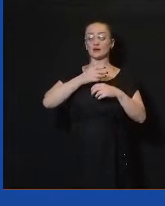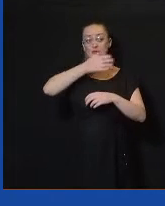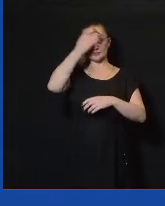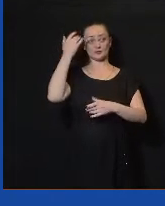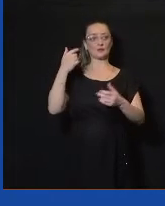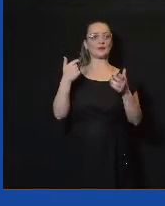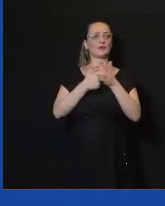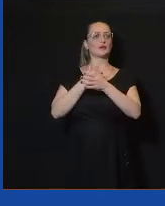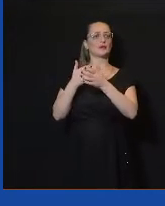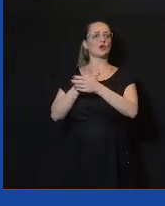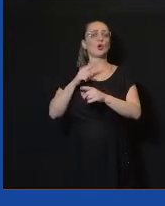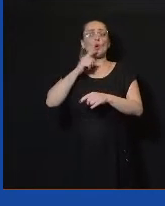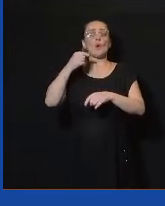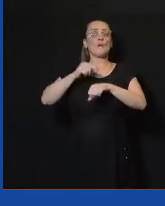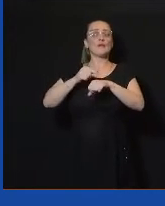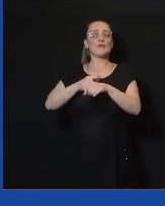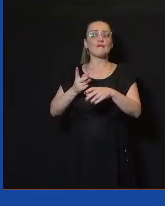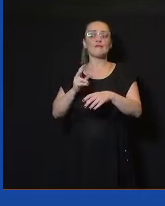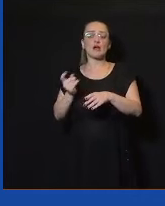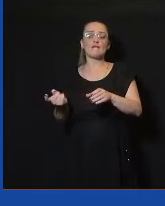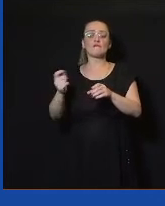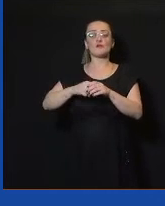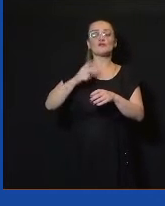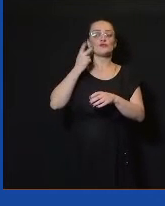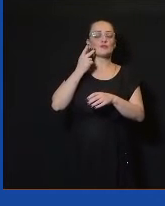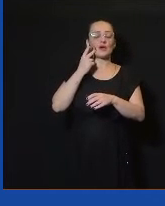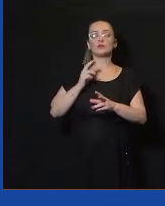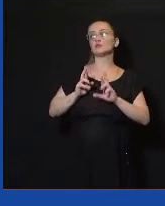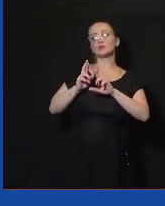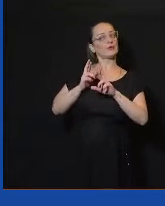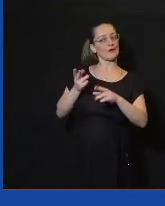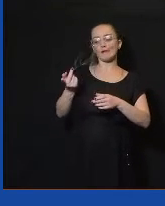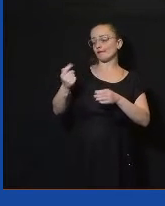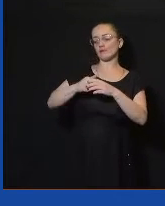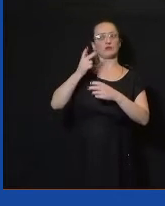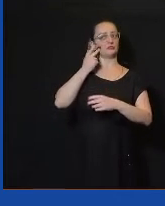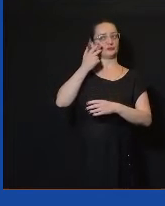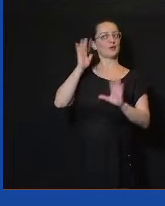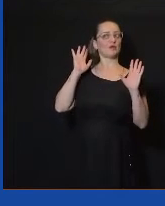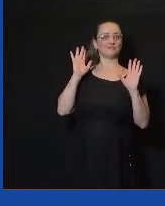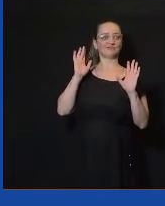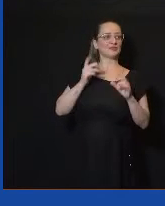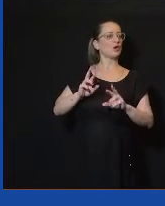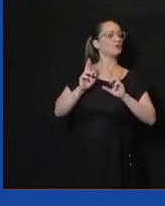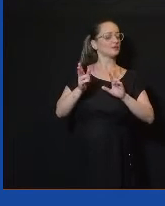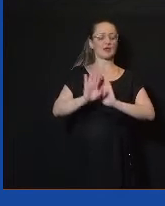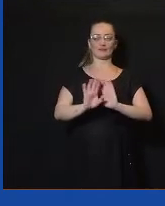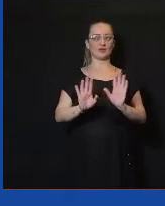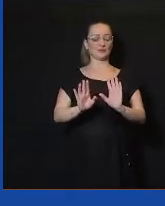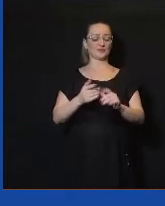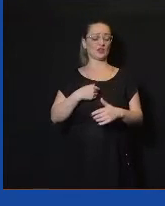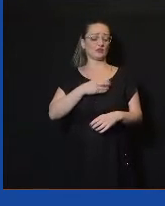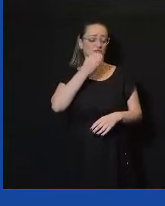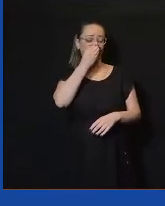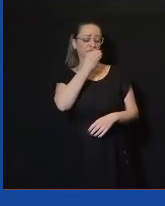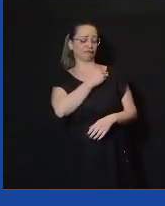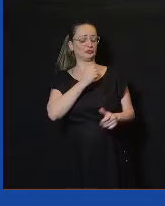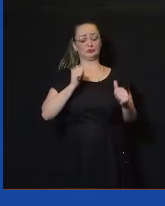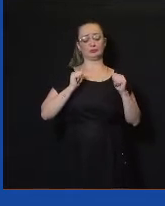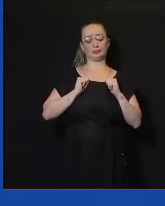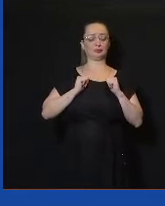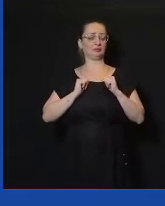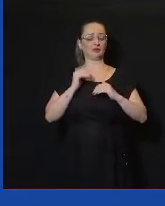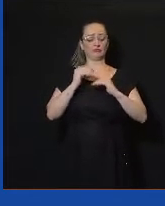a gente vai voltar ao normal? Eu digo assim, espero que nunca mais a gente volte àquela normalidade de indiferença diante de tanta desigualdade que a